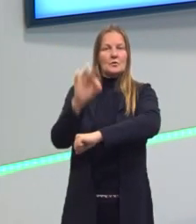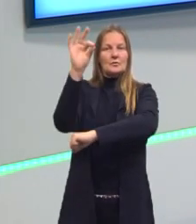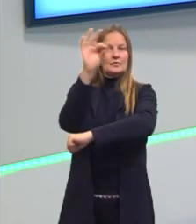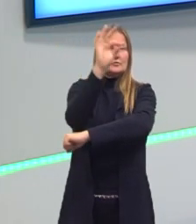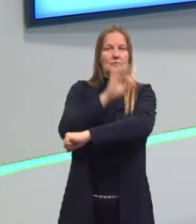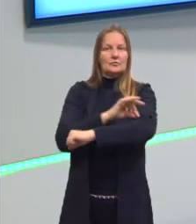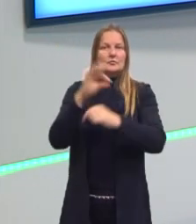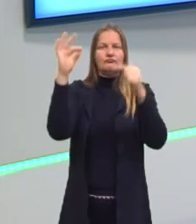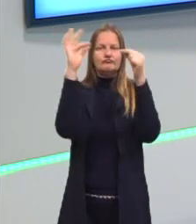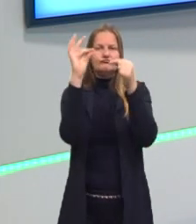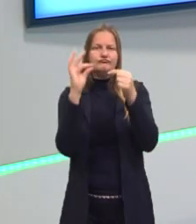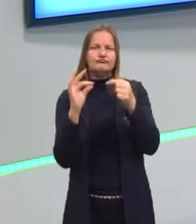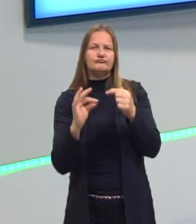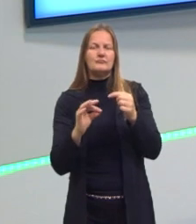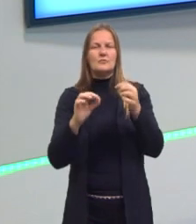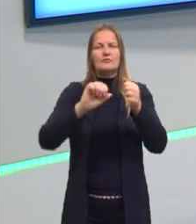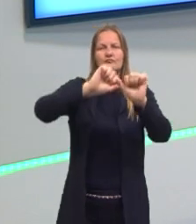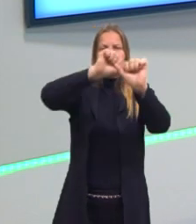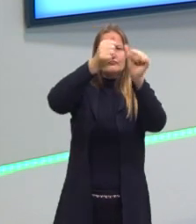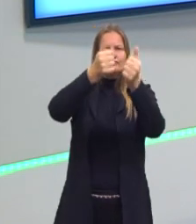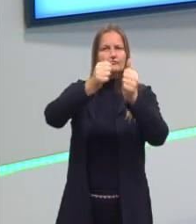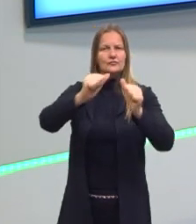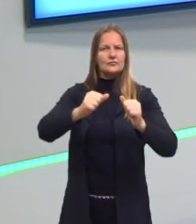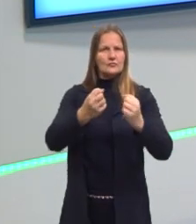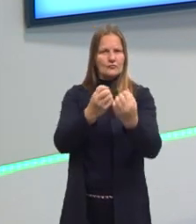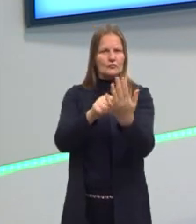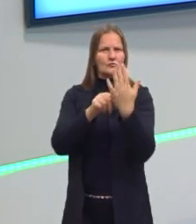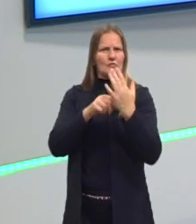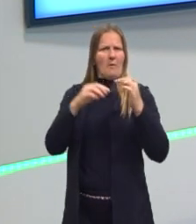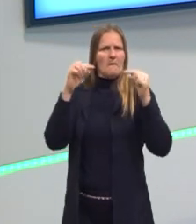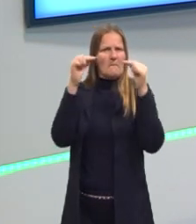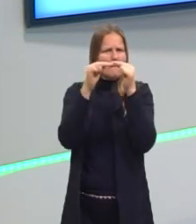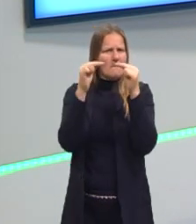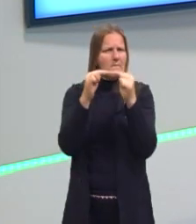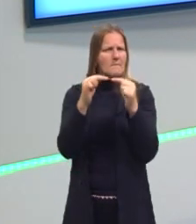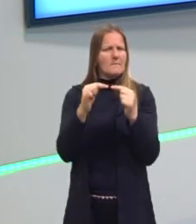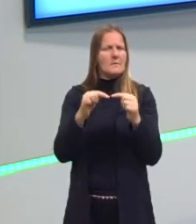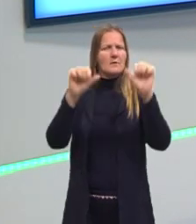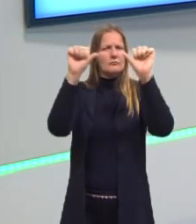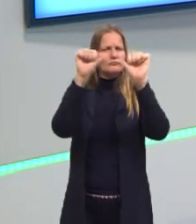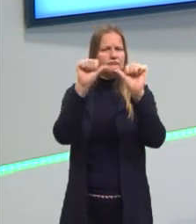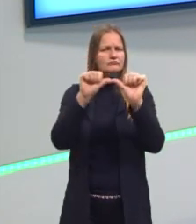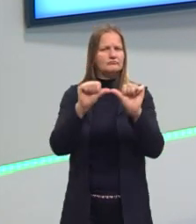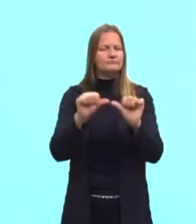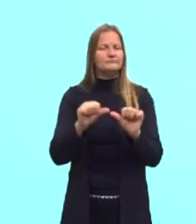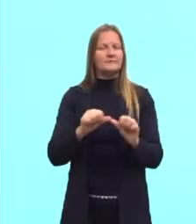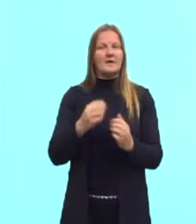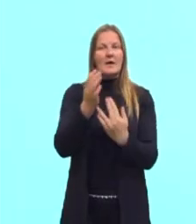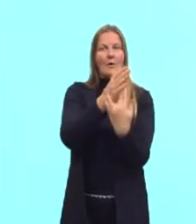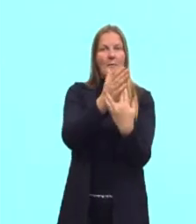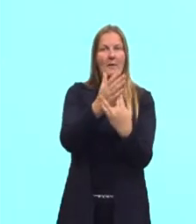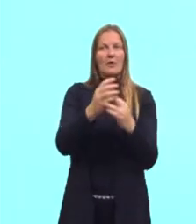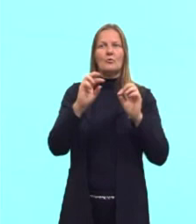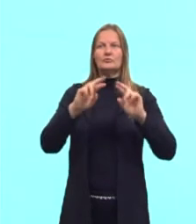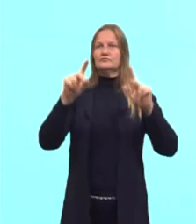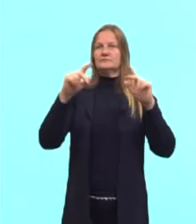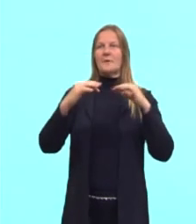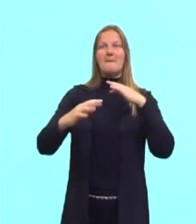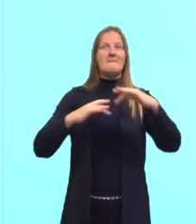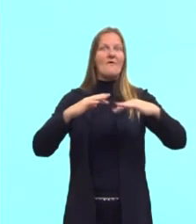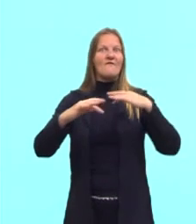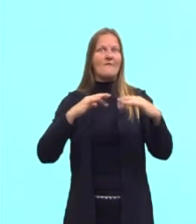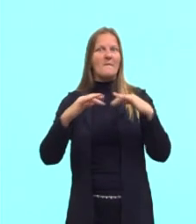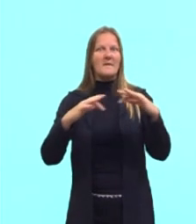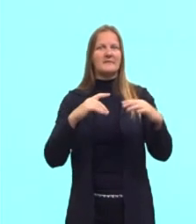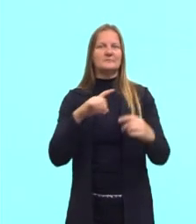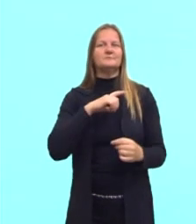com formas né mais nítido das mais rígidas e aí no Barroco como vocês podem perceber que na imagem